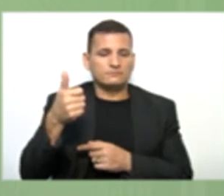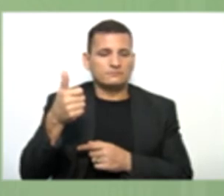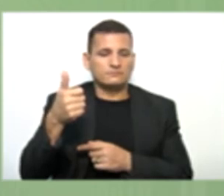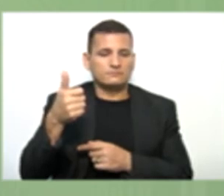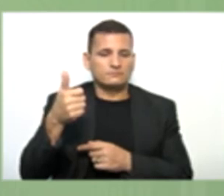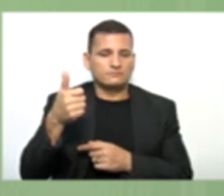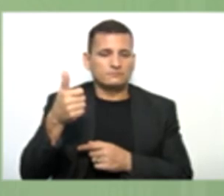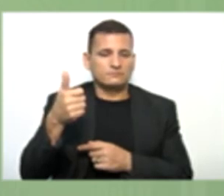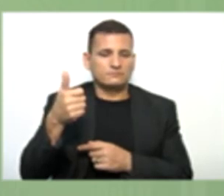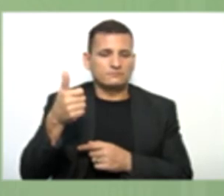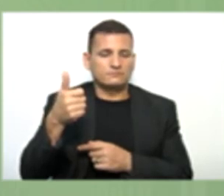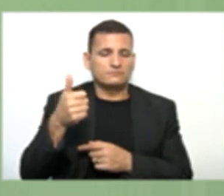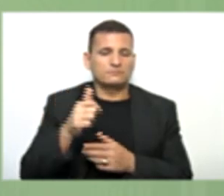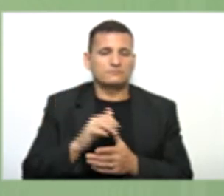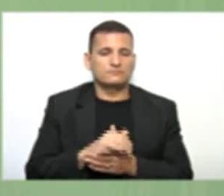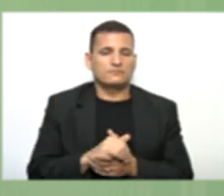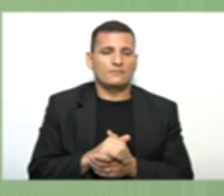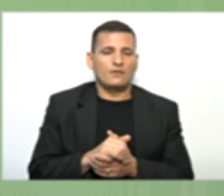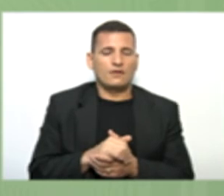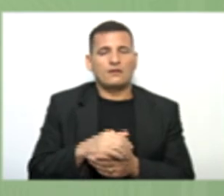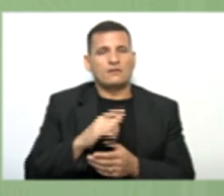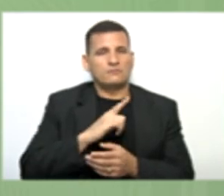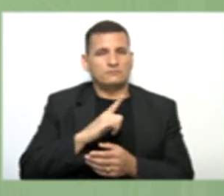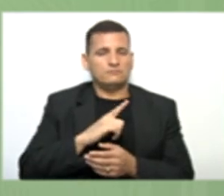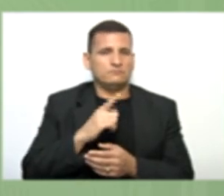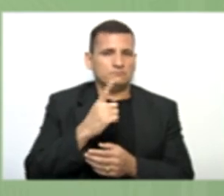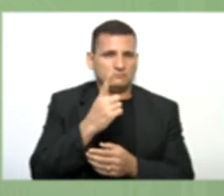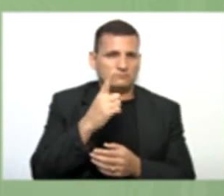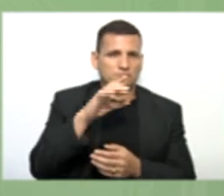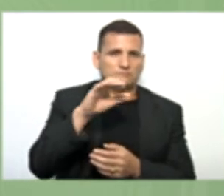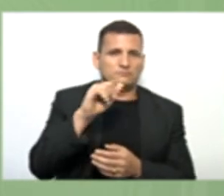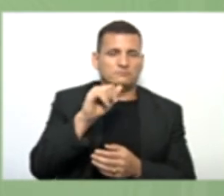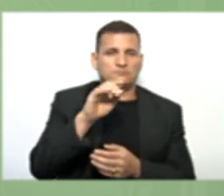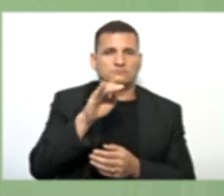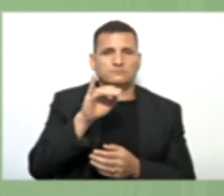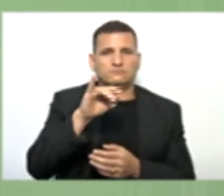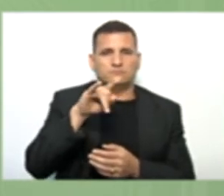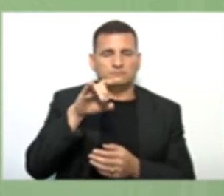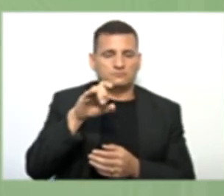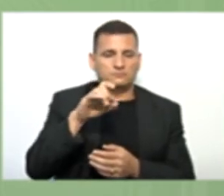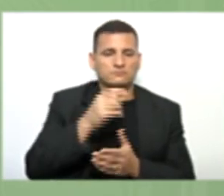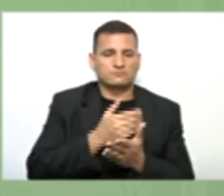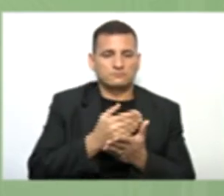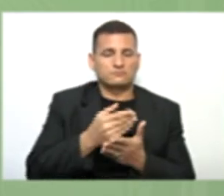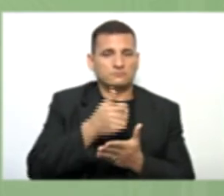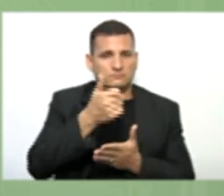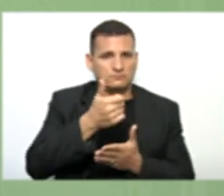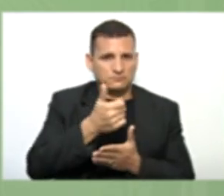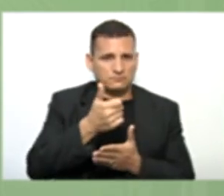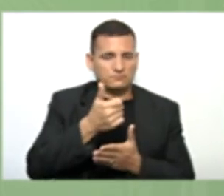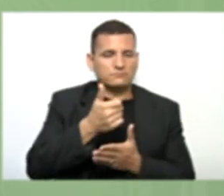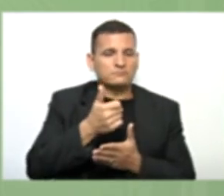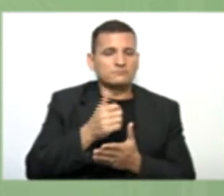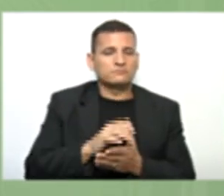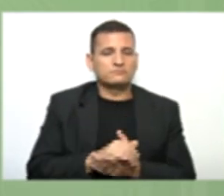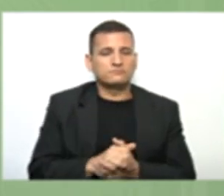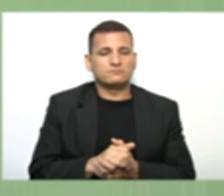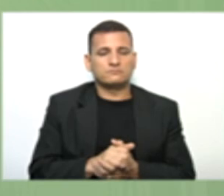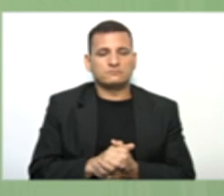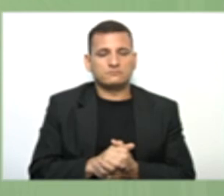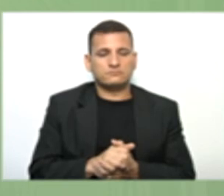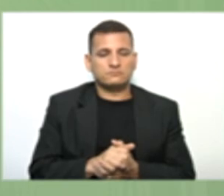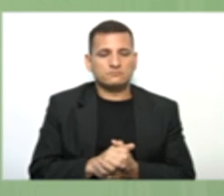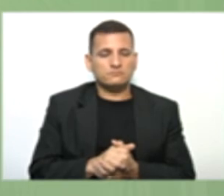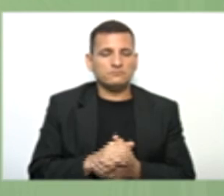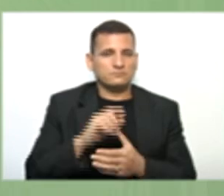condição for verdadeira? Opa, tem um cabide, beleza. Cabides é igual a 1, ele vai começar em 1, tá bom? Não em 0, deixa ele começar em 1 aqui. Aí